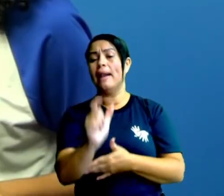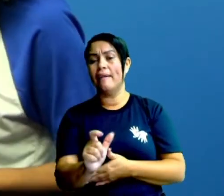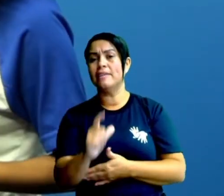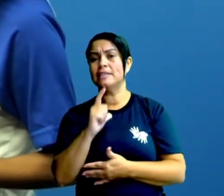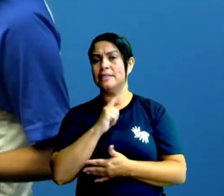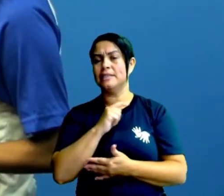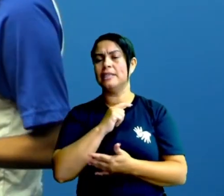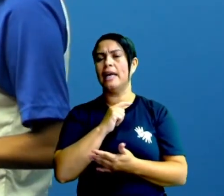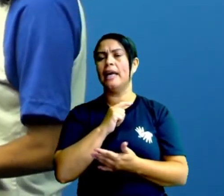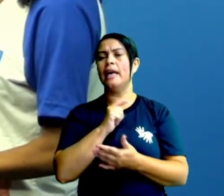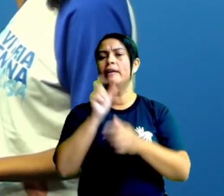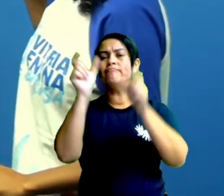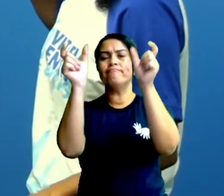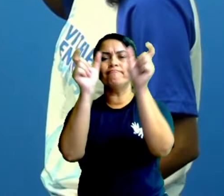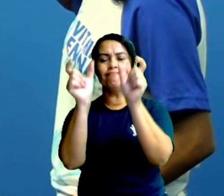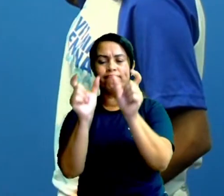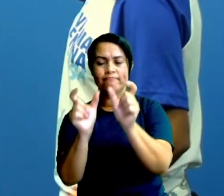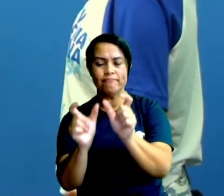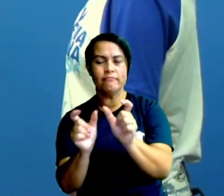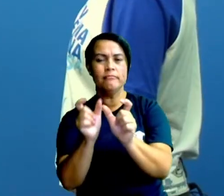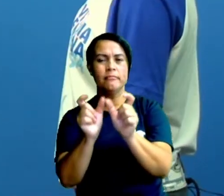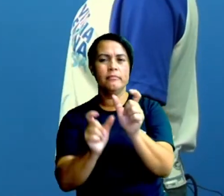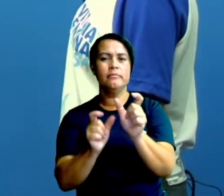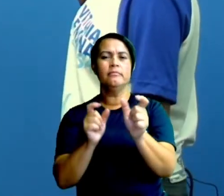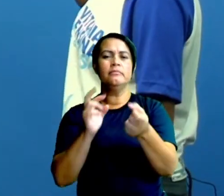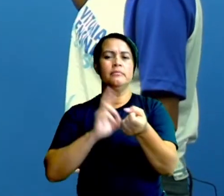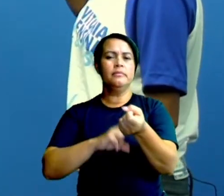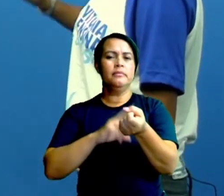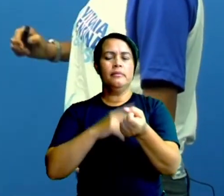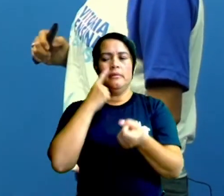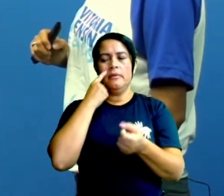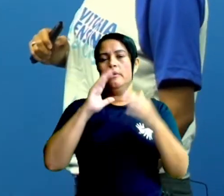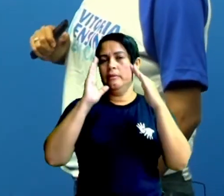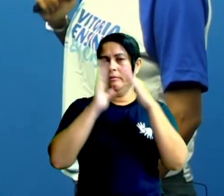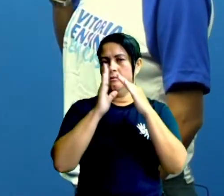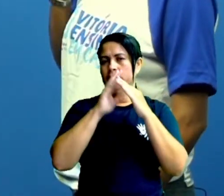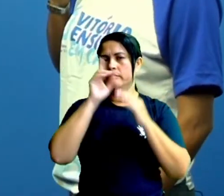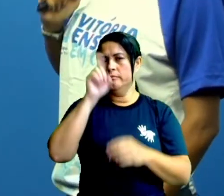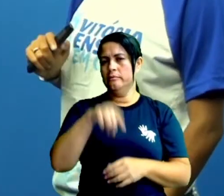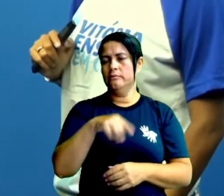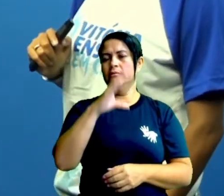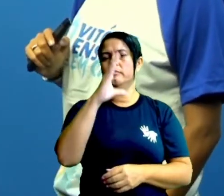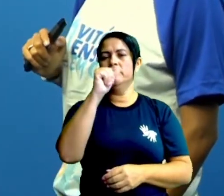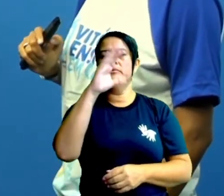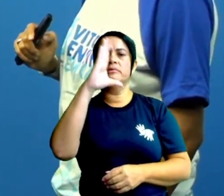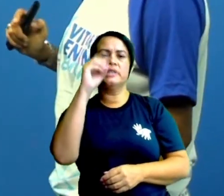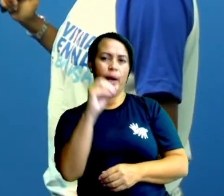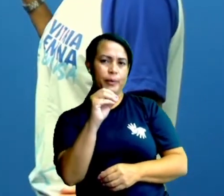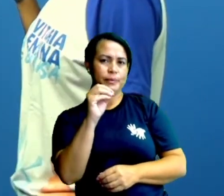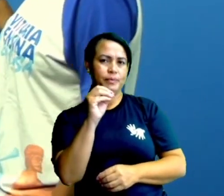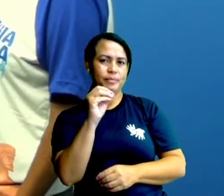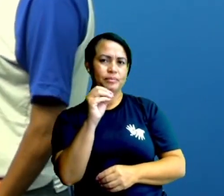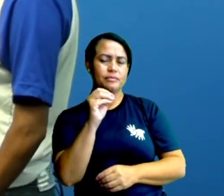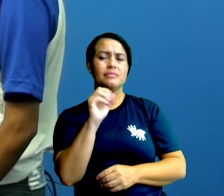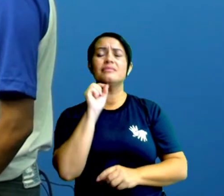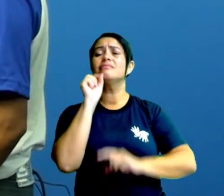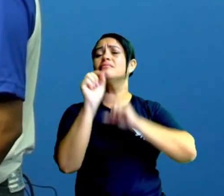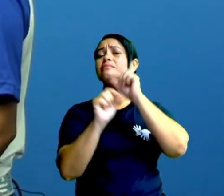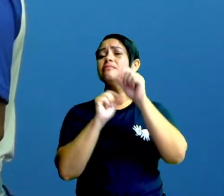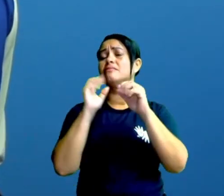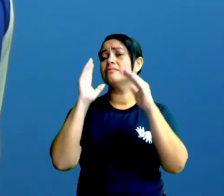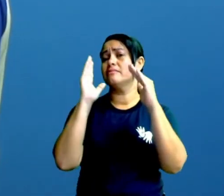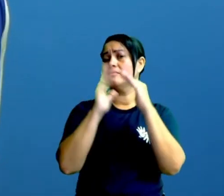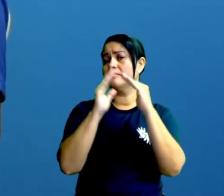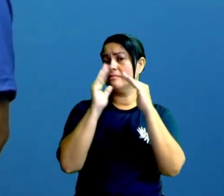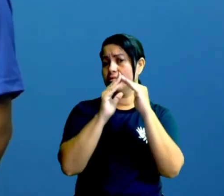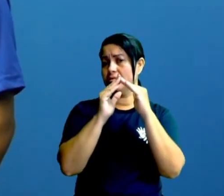rimam nele vamos lá e essa casa é de cá para quem